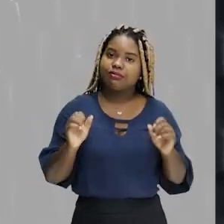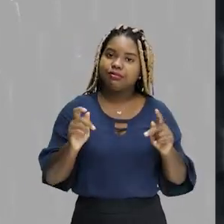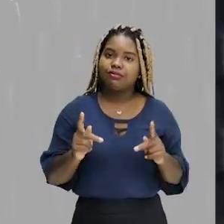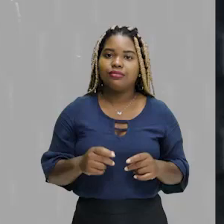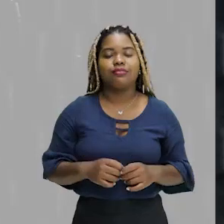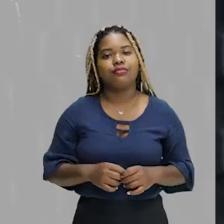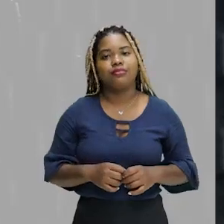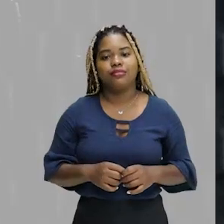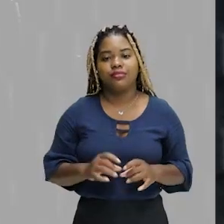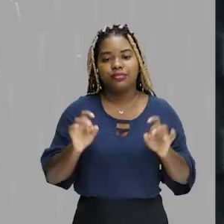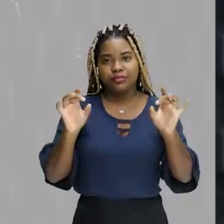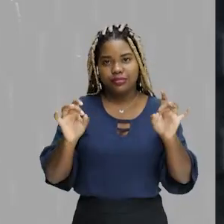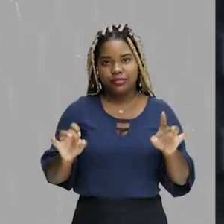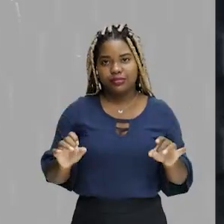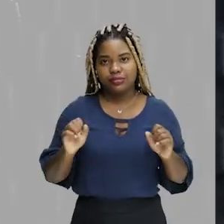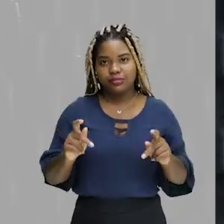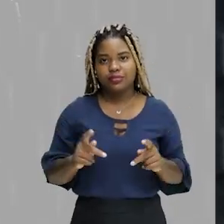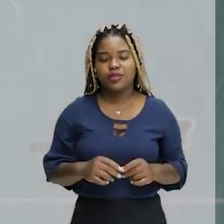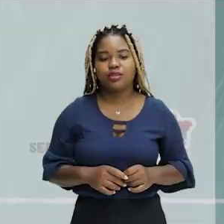feromônios.